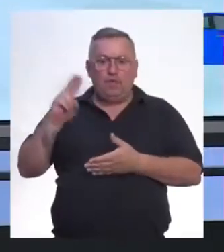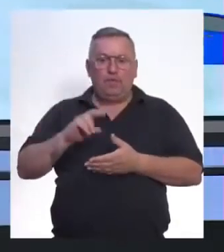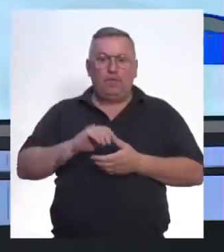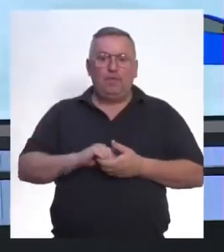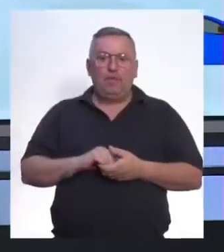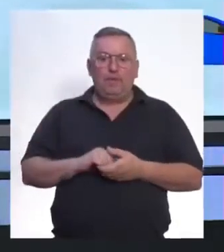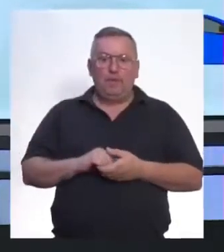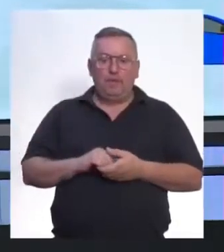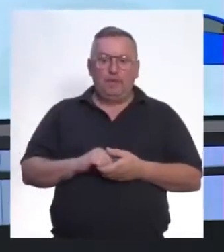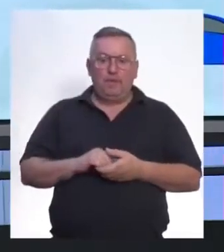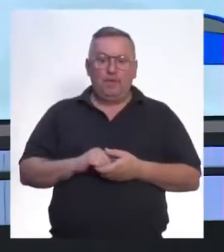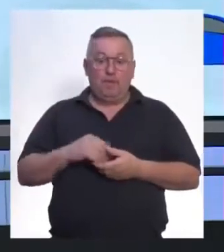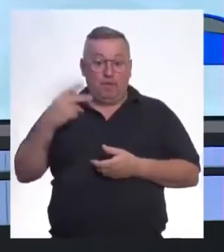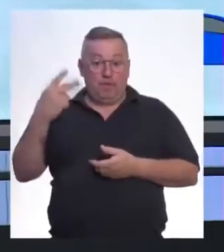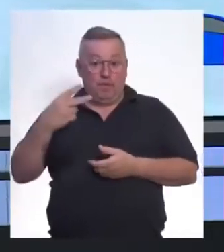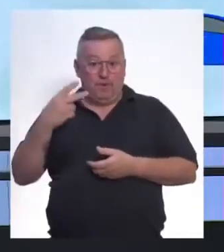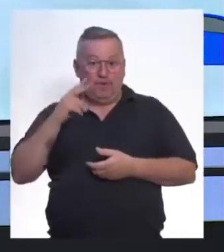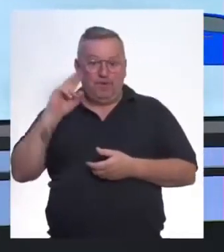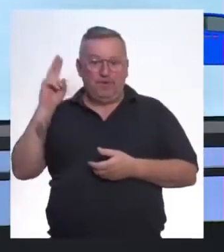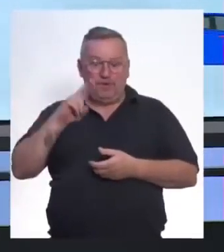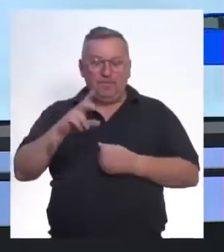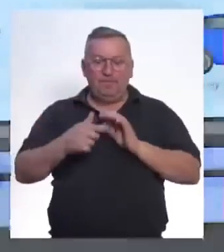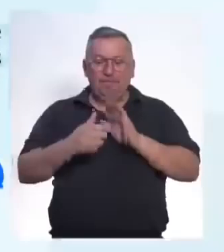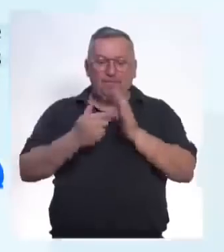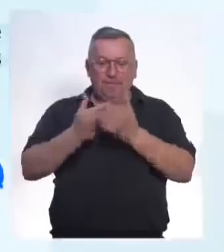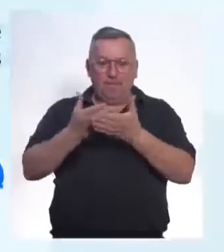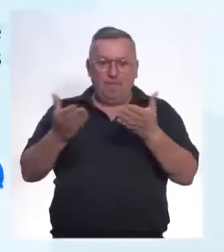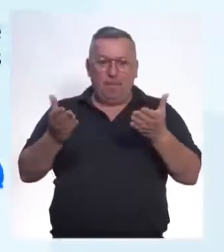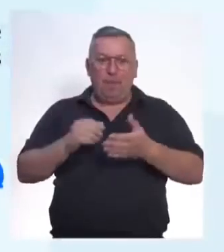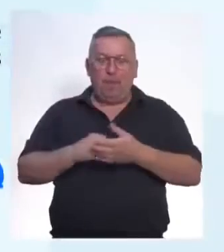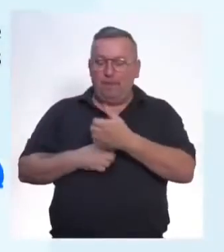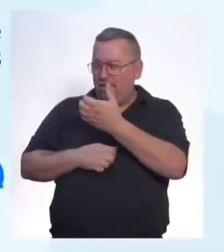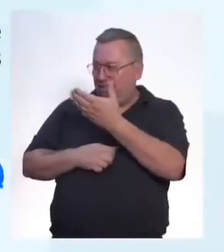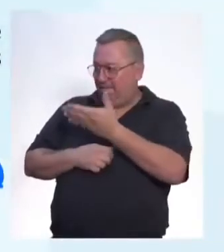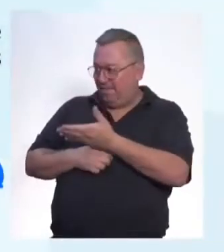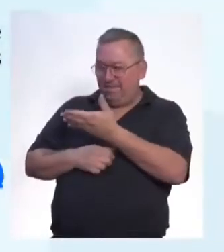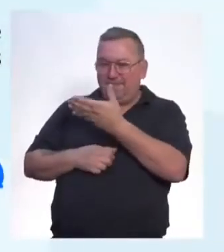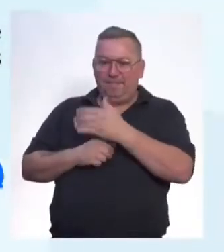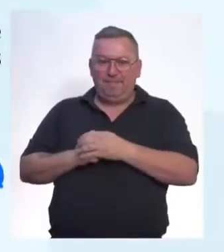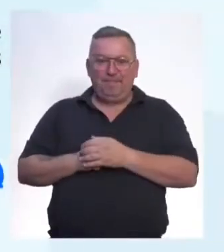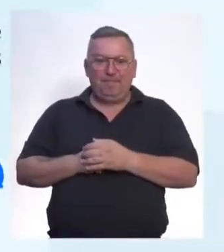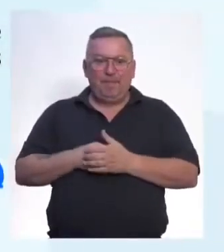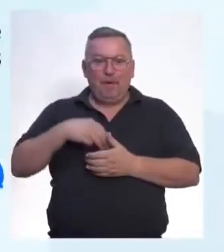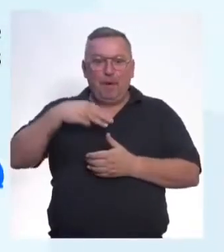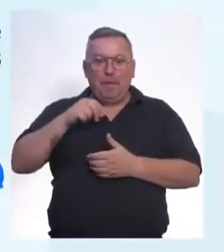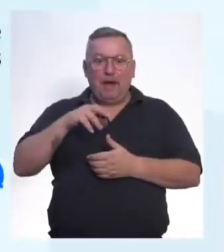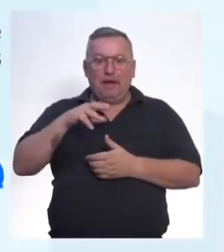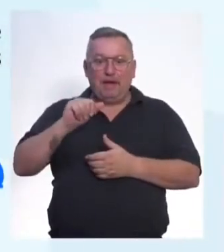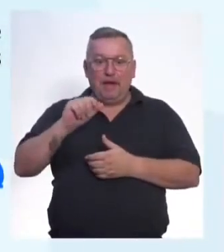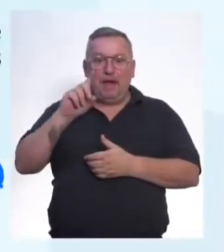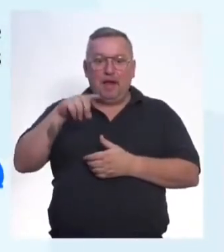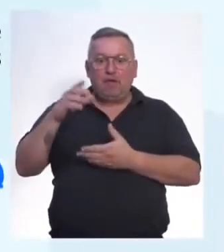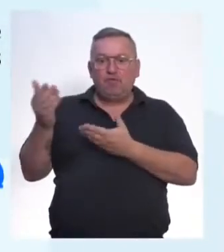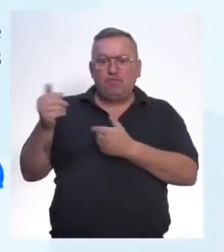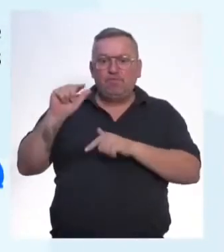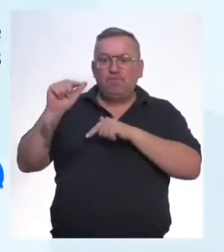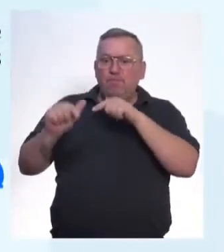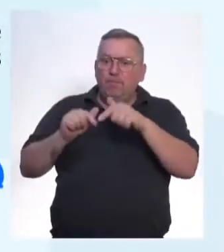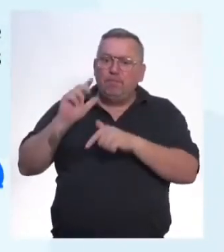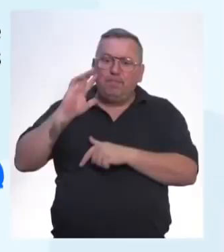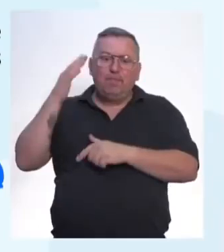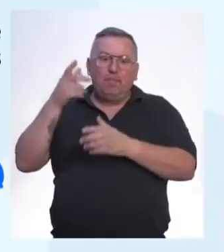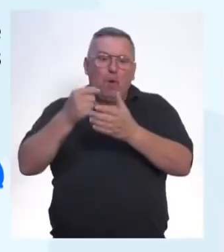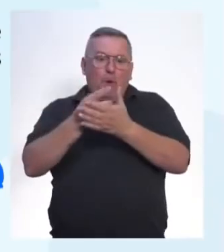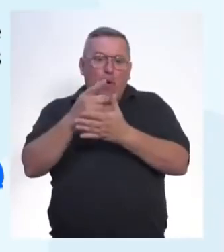Tá? Atividade 2, ó, vai aparecer para vocês aí, tudo bem? Vamos fazer a leitura? A Maria Aparecida é uma jovem trabalhadora